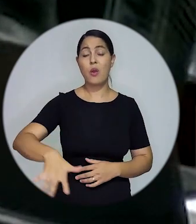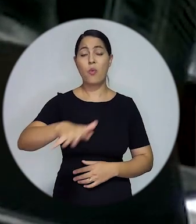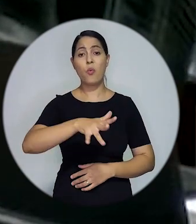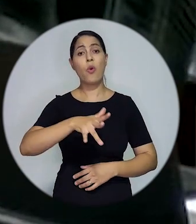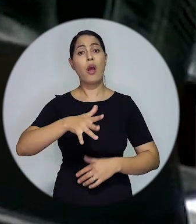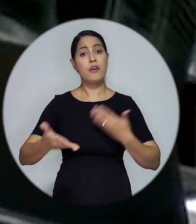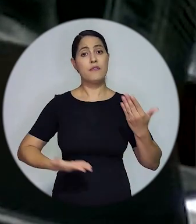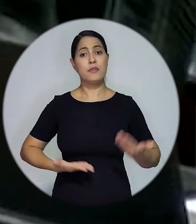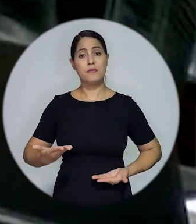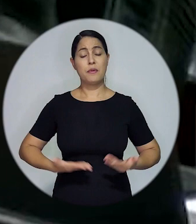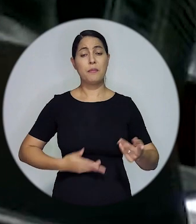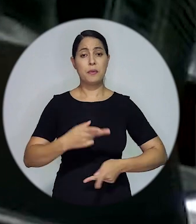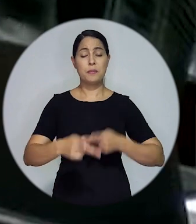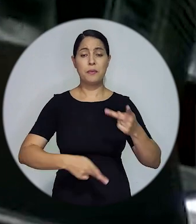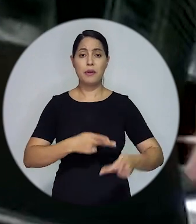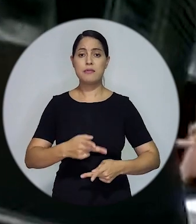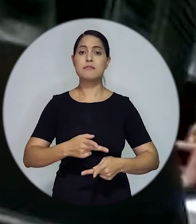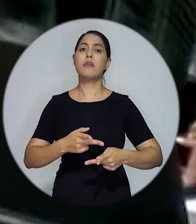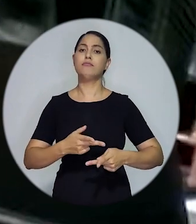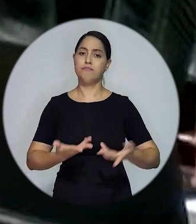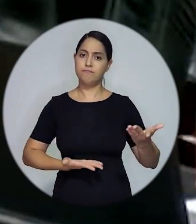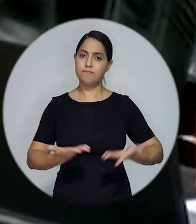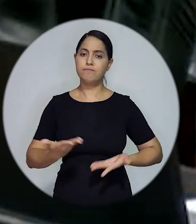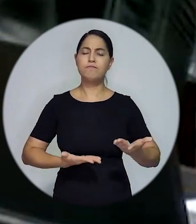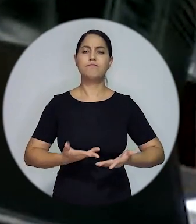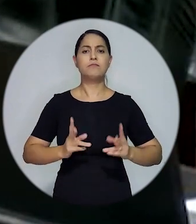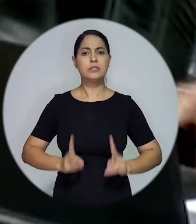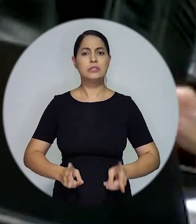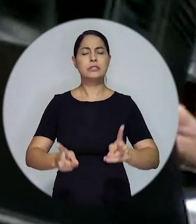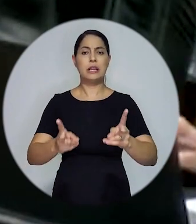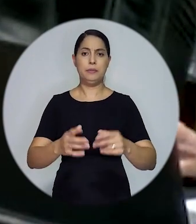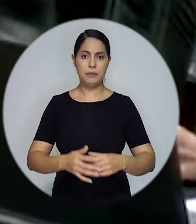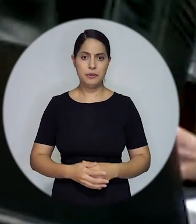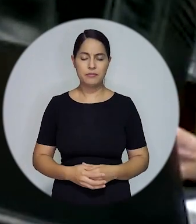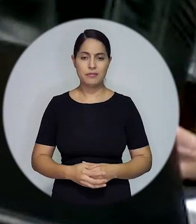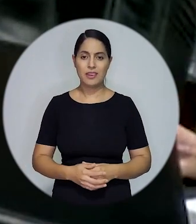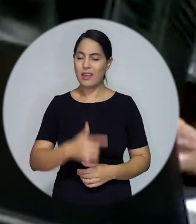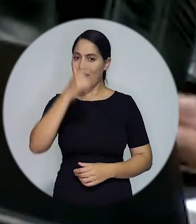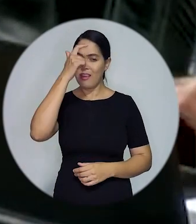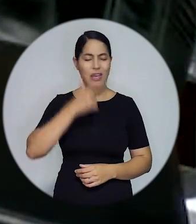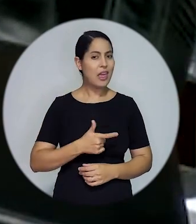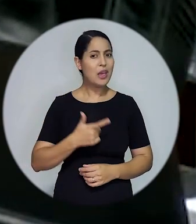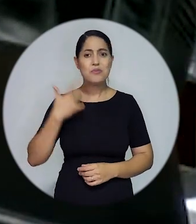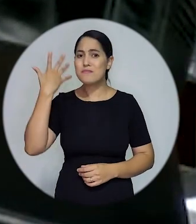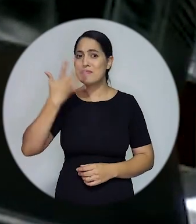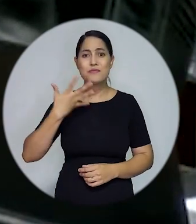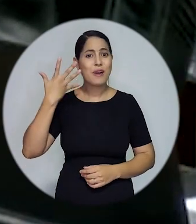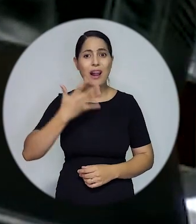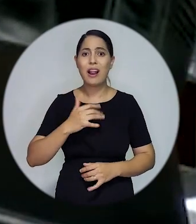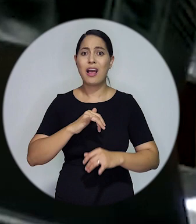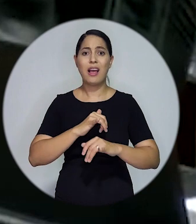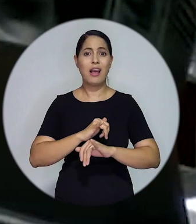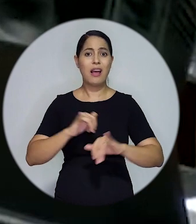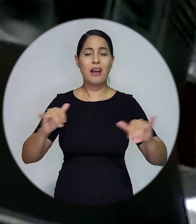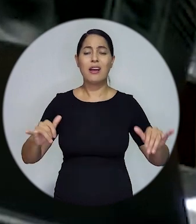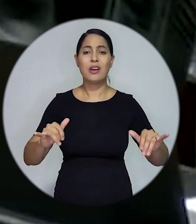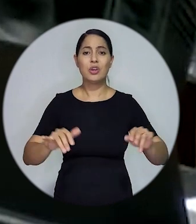serviço jurisdicional a toda a população. Eu não deveria ter proferido palavras que